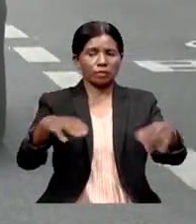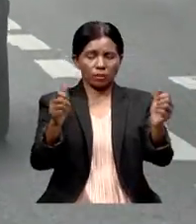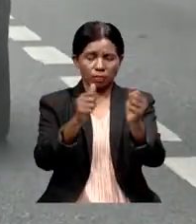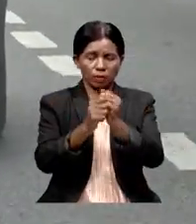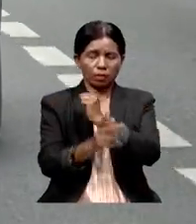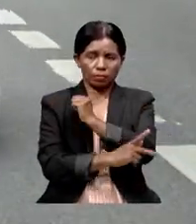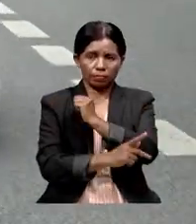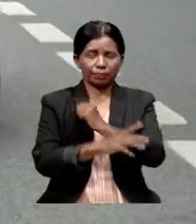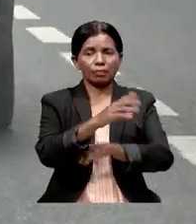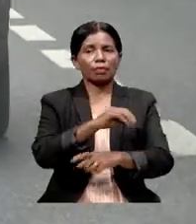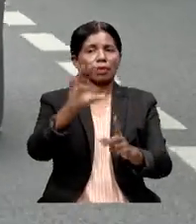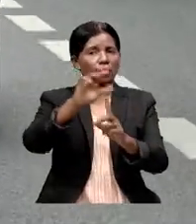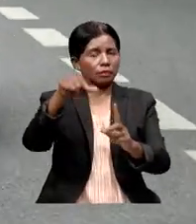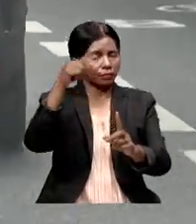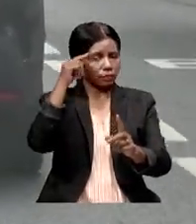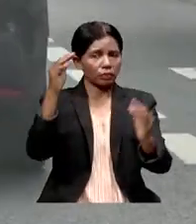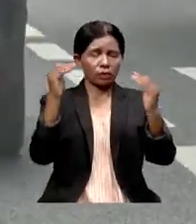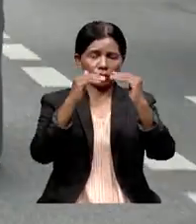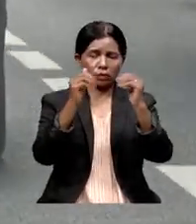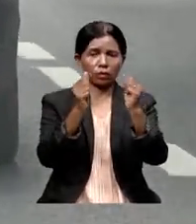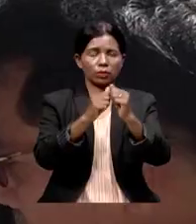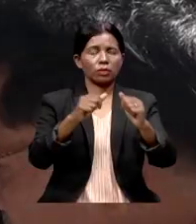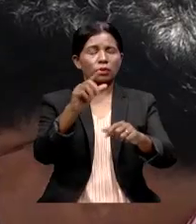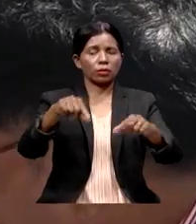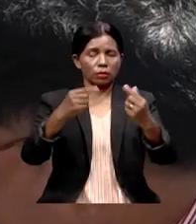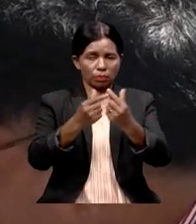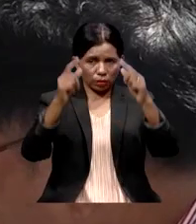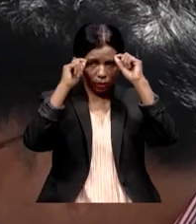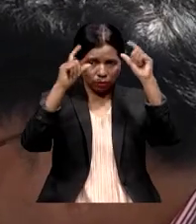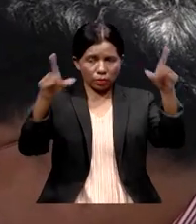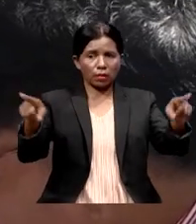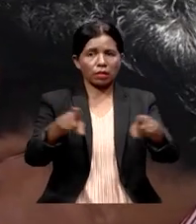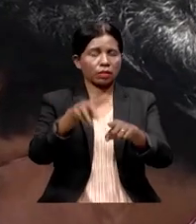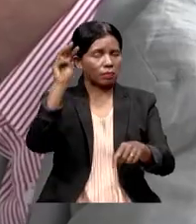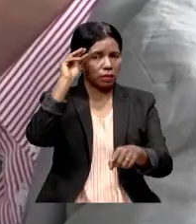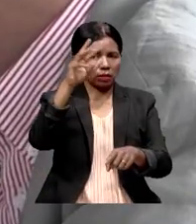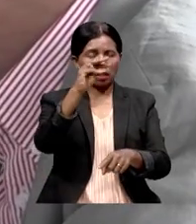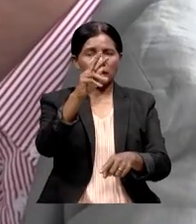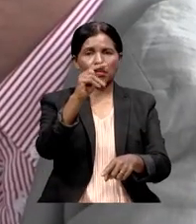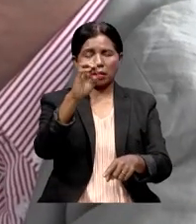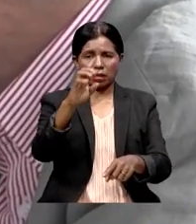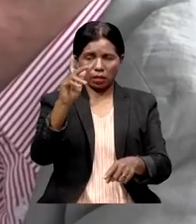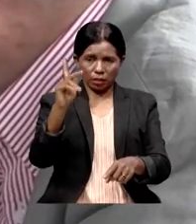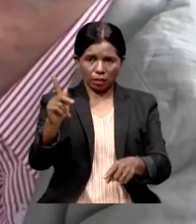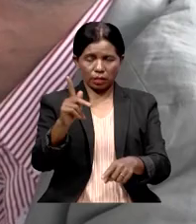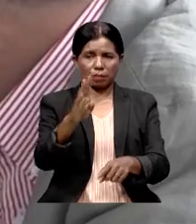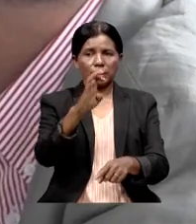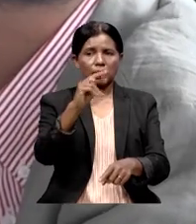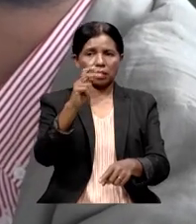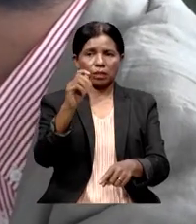Toia Portugal, chefe de governo, reúne que era sua delegação Timor-Leste, Anessan, ministro de negócios estrangeiros na cooperação Bendito